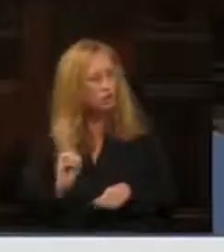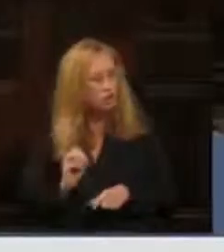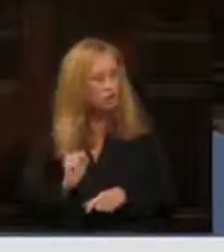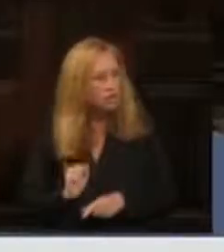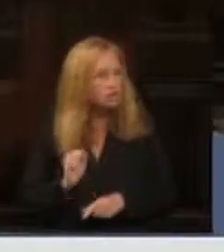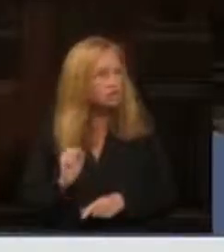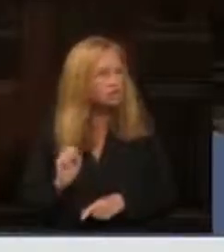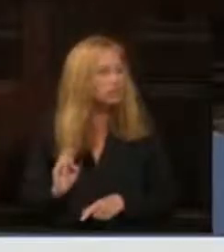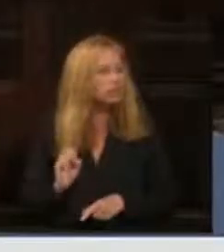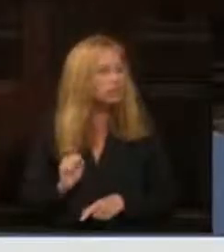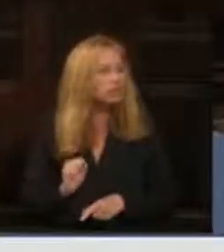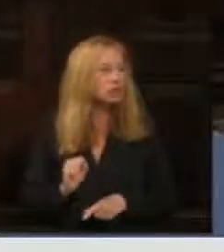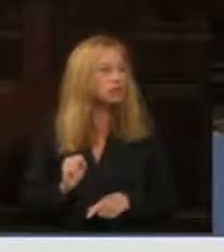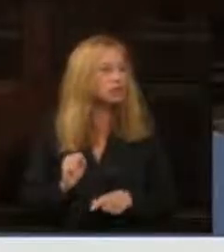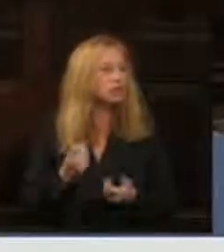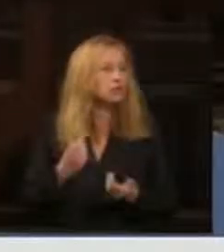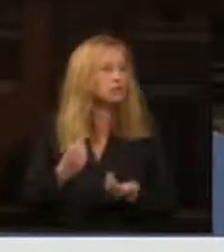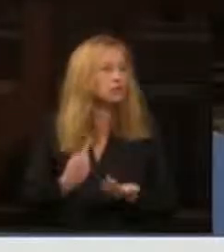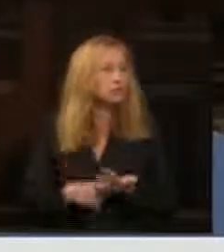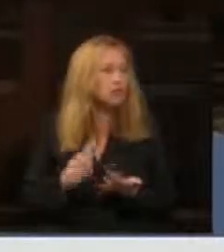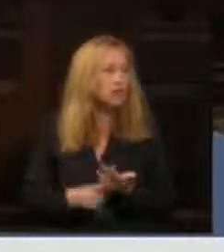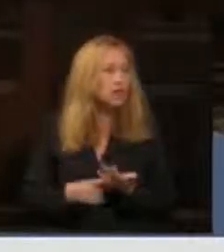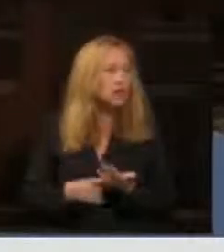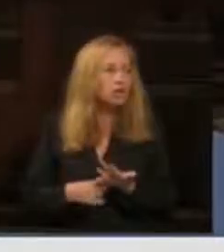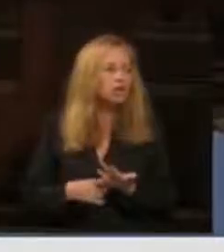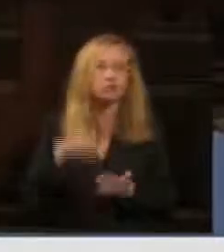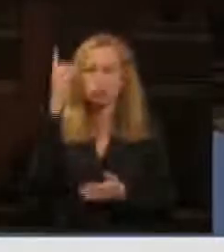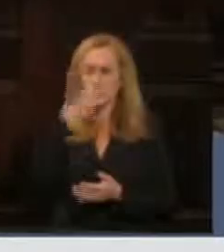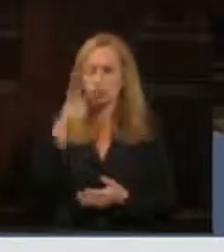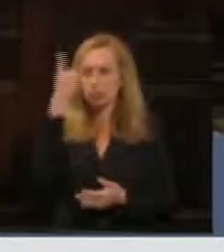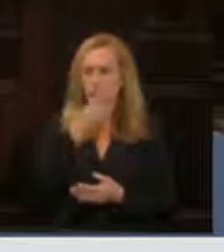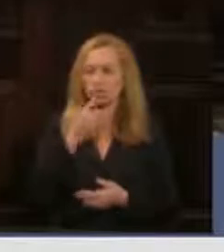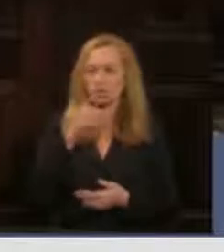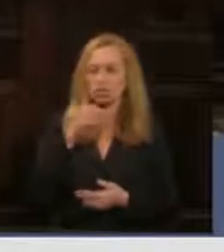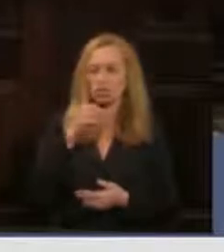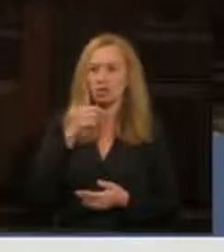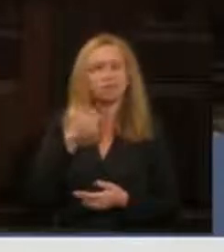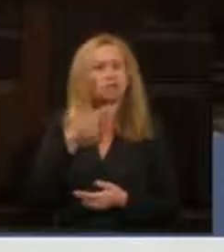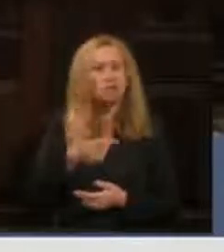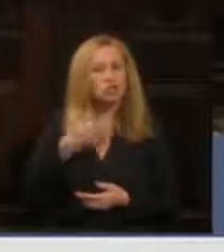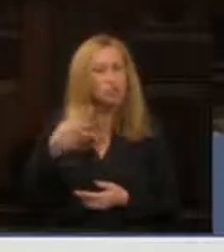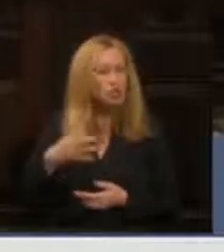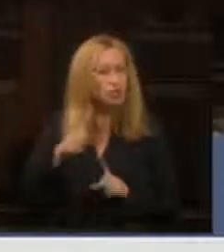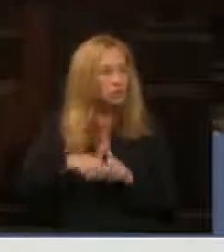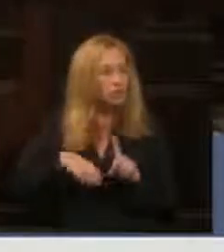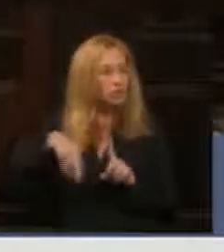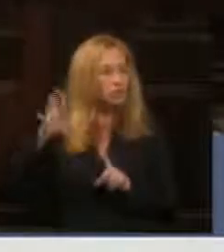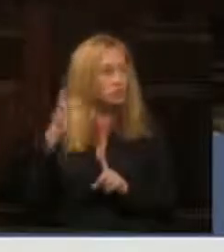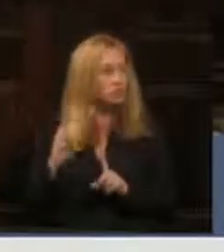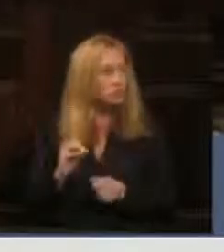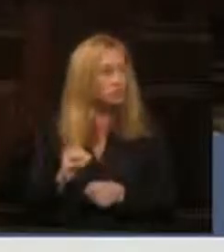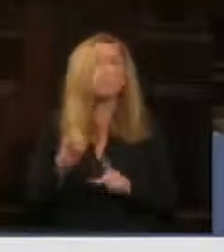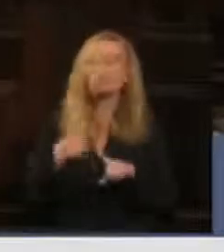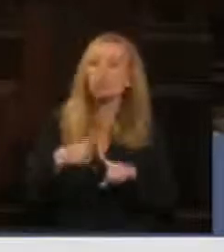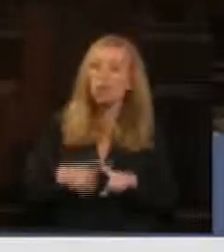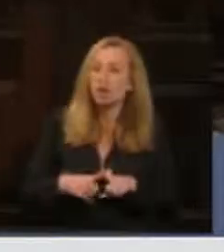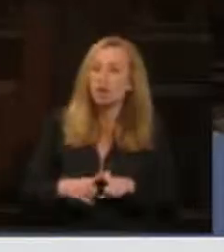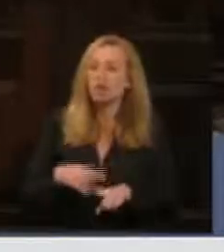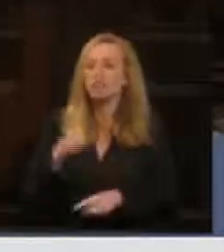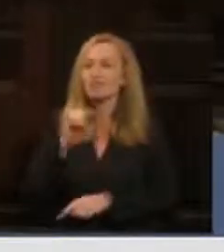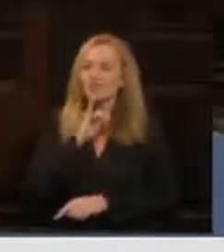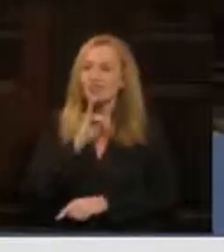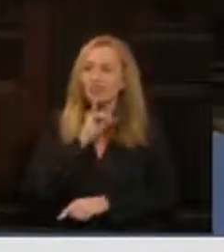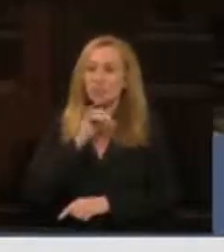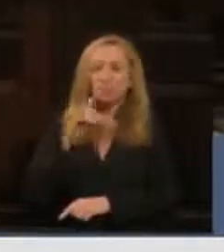marcado para esse domingo, dia 24 de março. Por quê? Porque, infelizmente, a